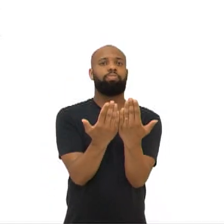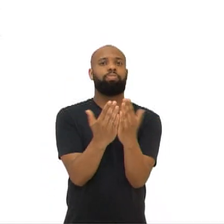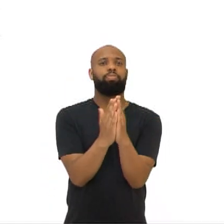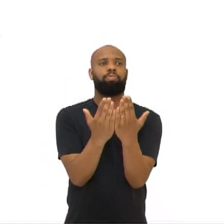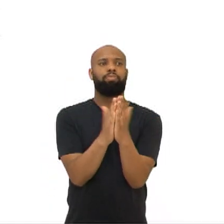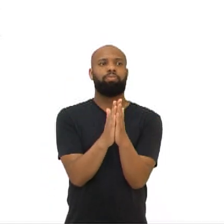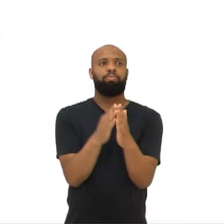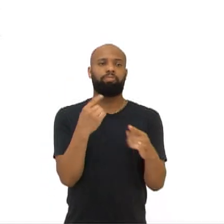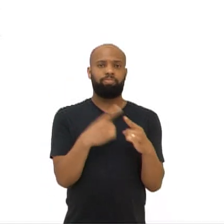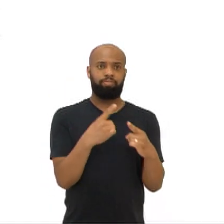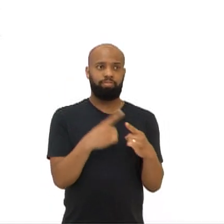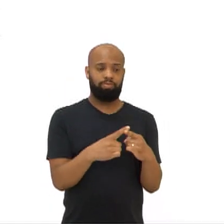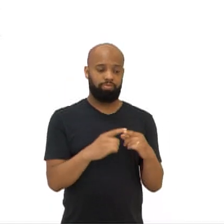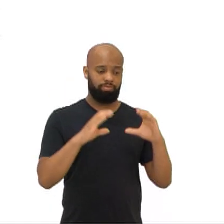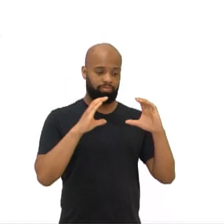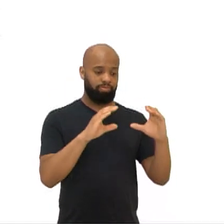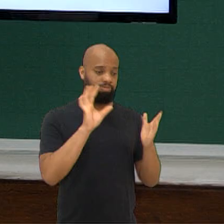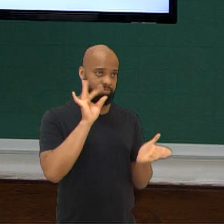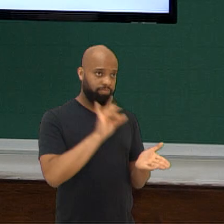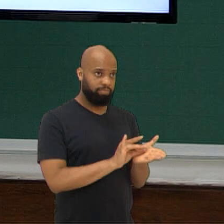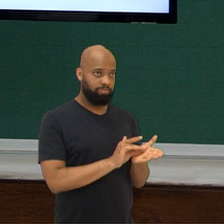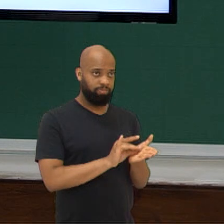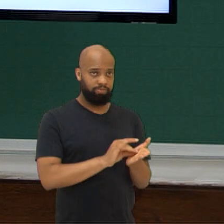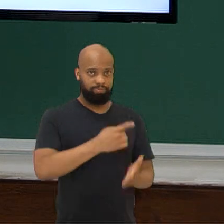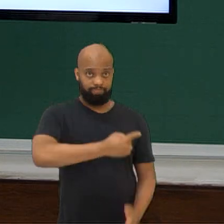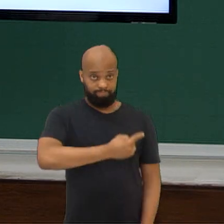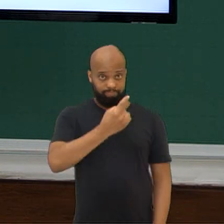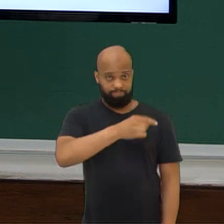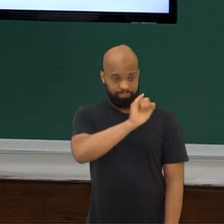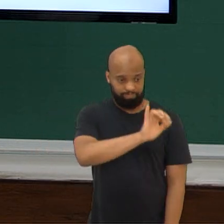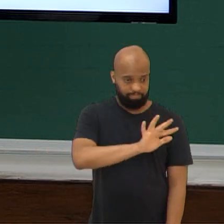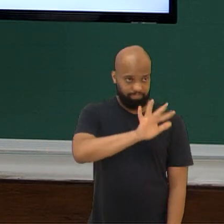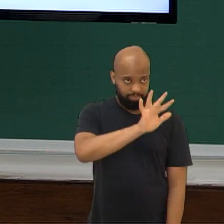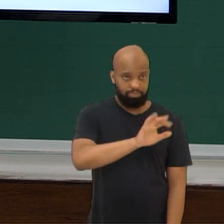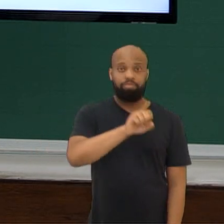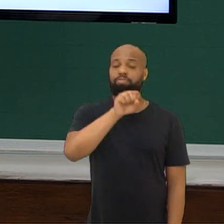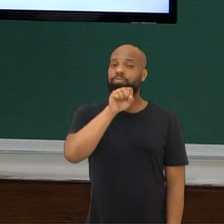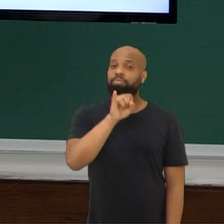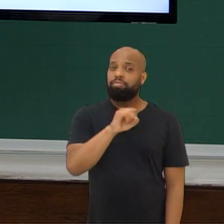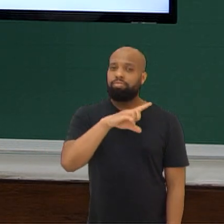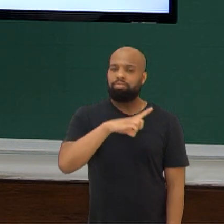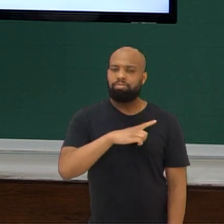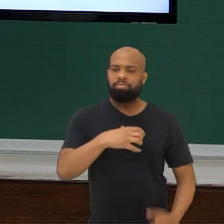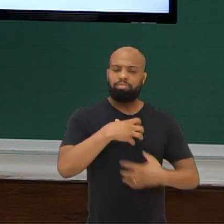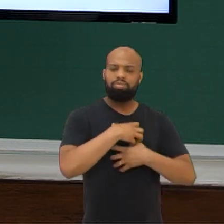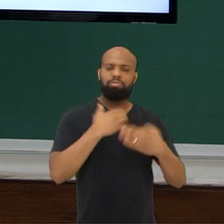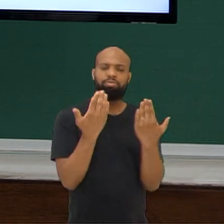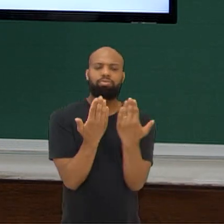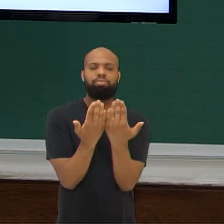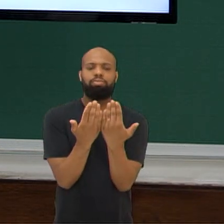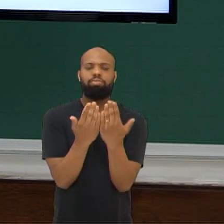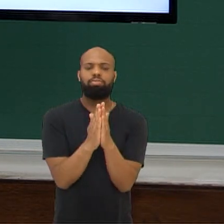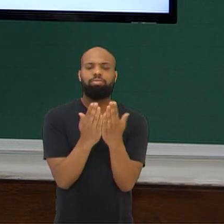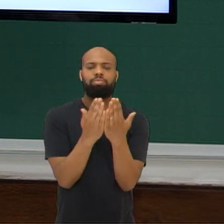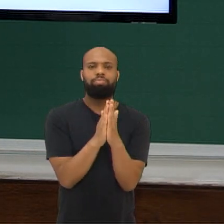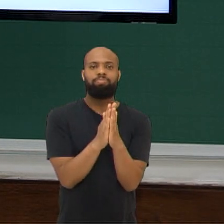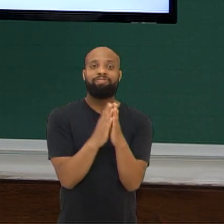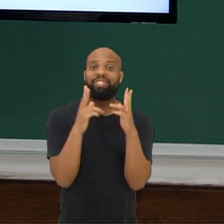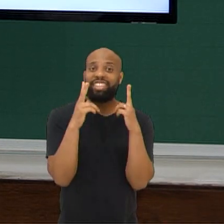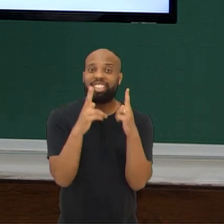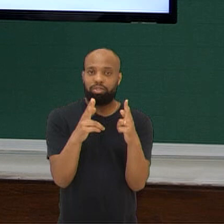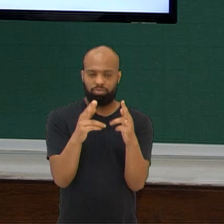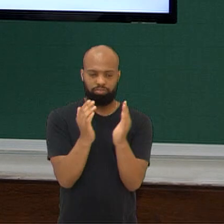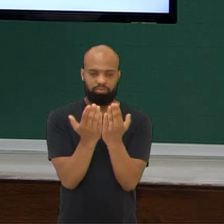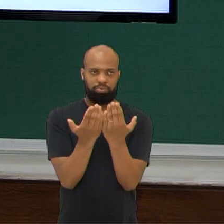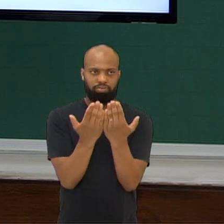A nossa função original é essa aqui. Se tem que ser simétrico, percebam, a mesma distância